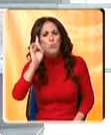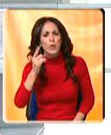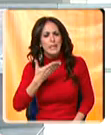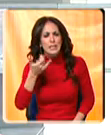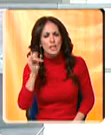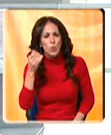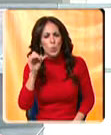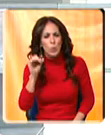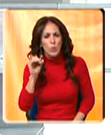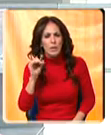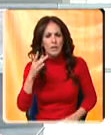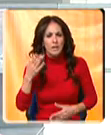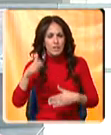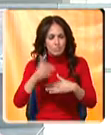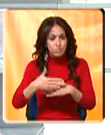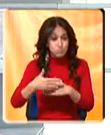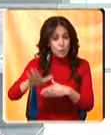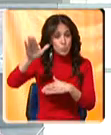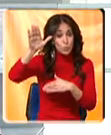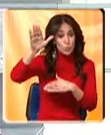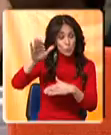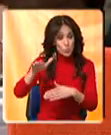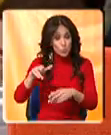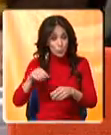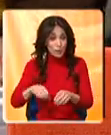Pelos vistos aqueles par de patinhos, olha, já anda com eles.